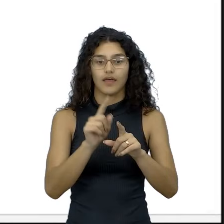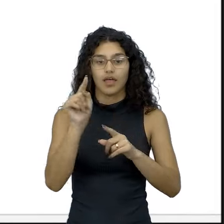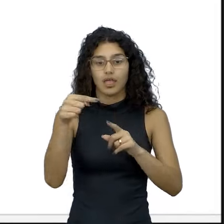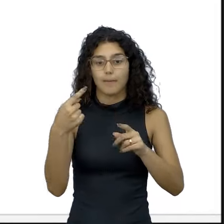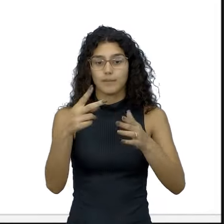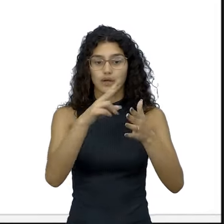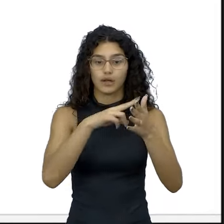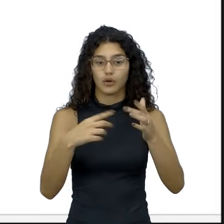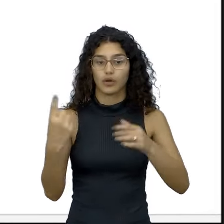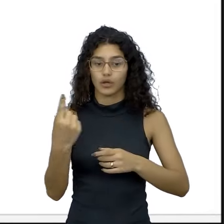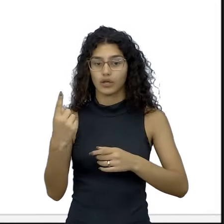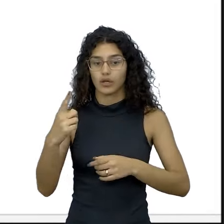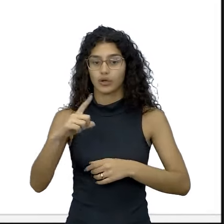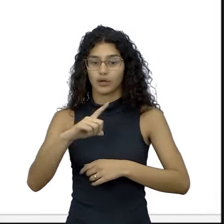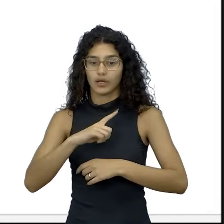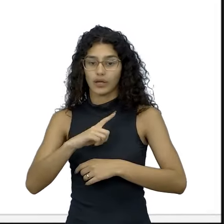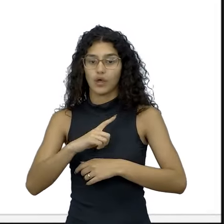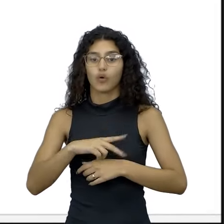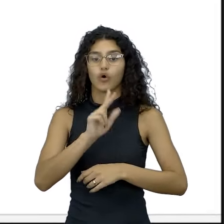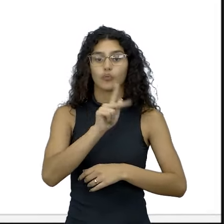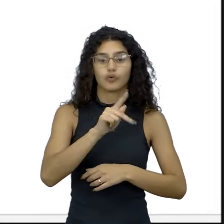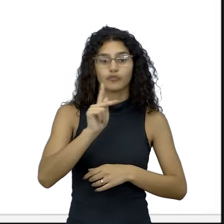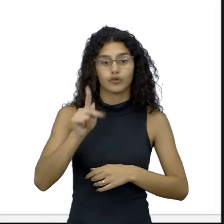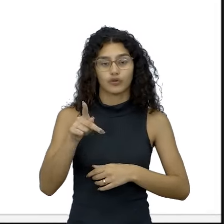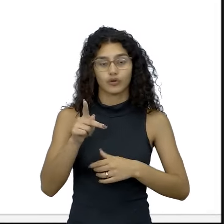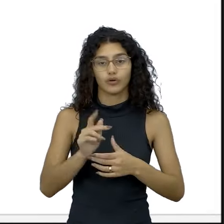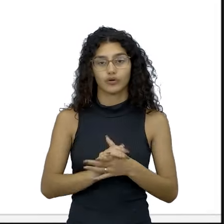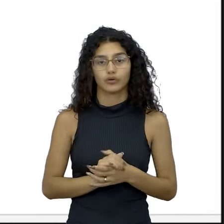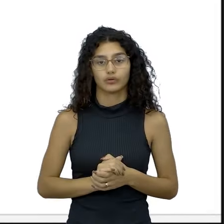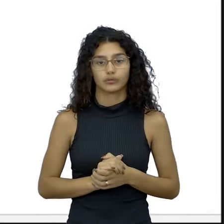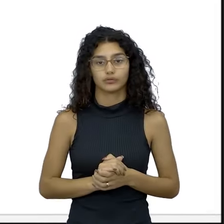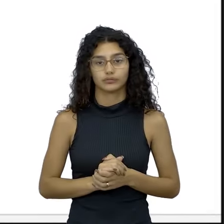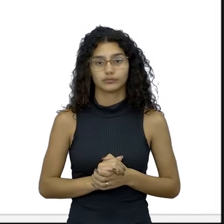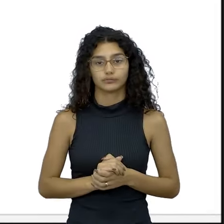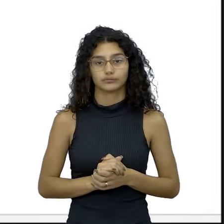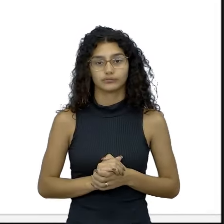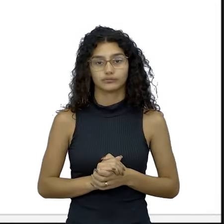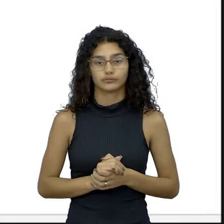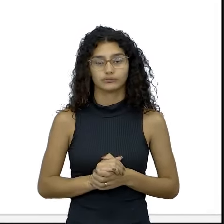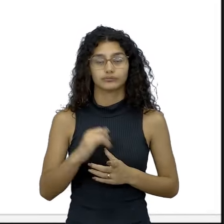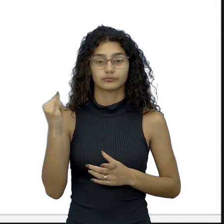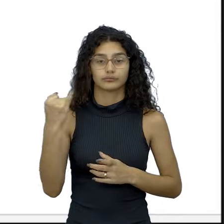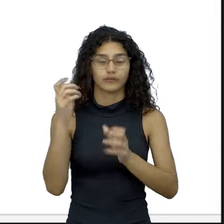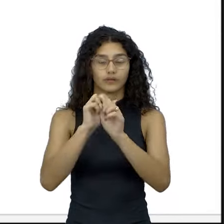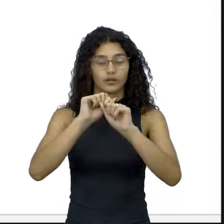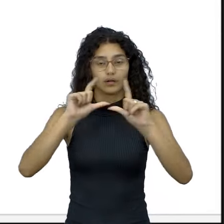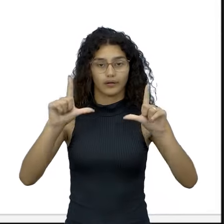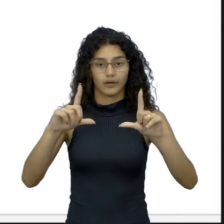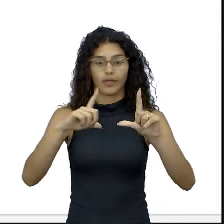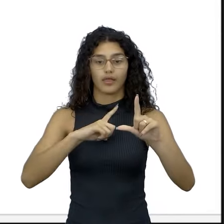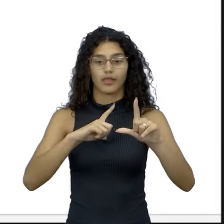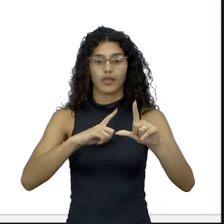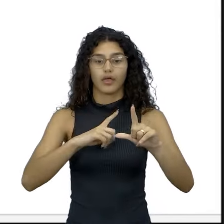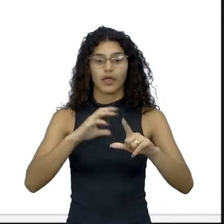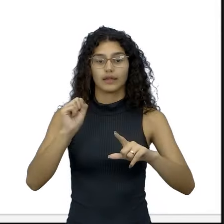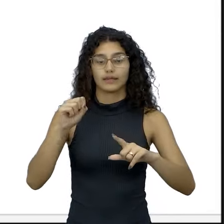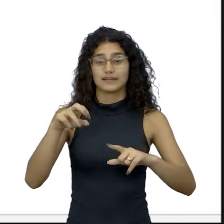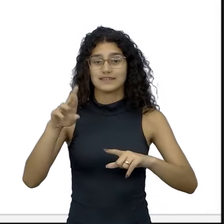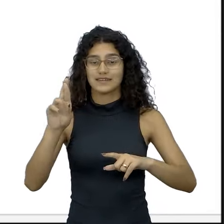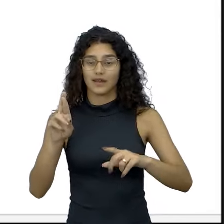leitura individual, né, do infográfico, é importante destacar a oposição entre ser